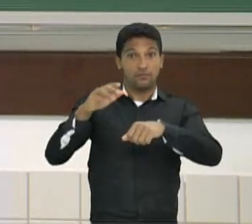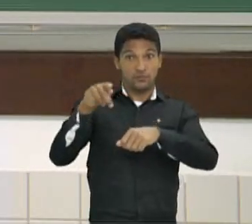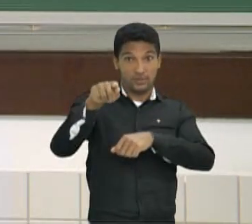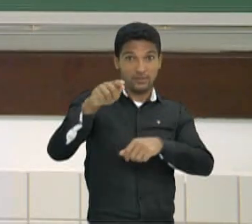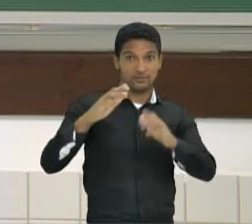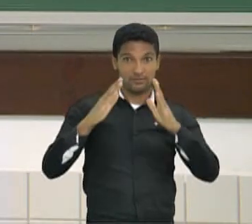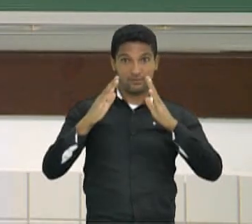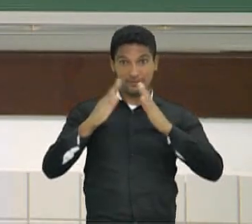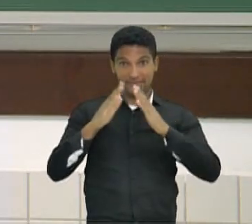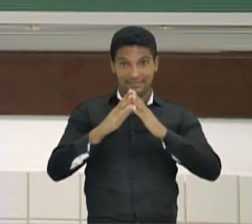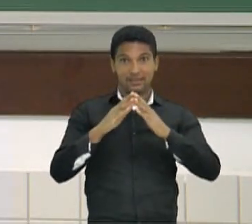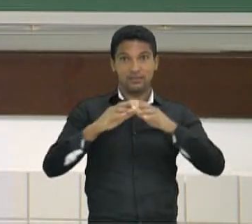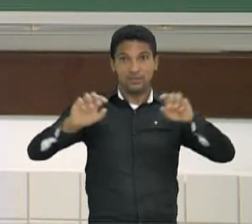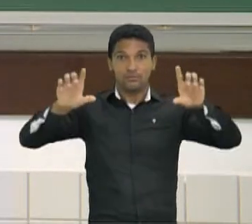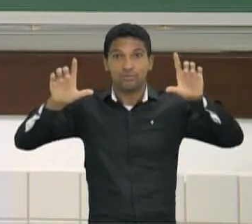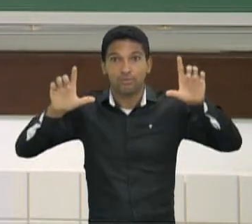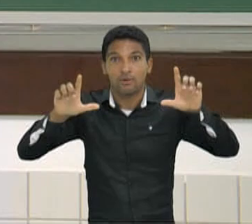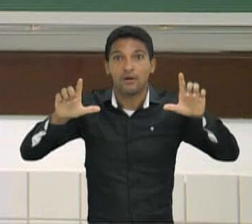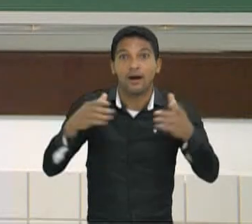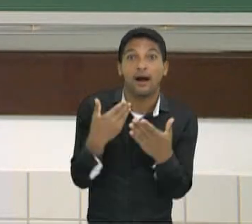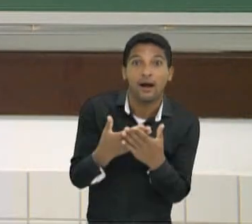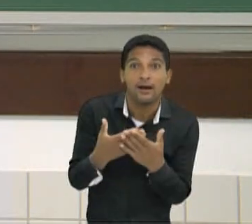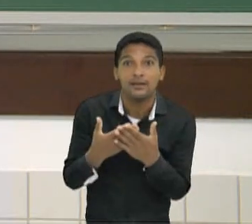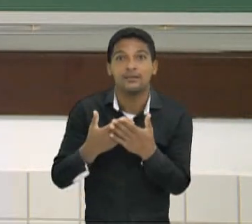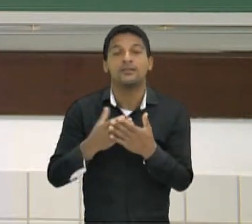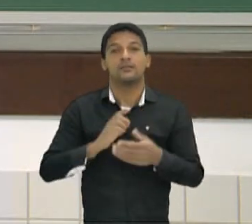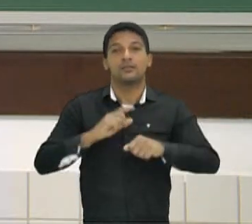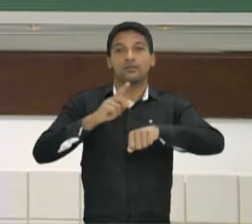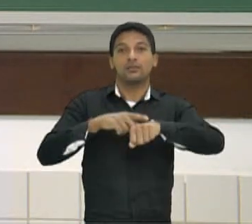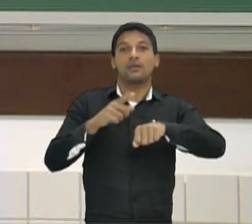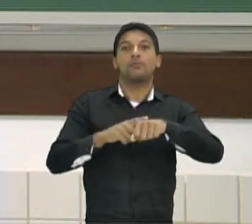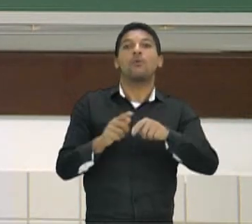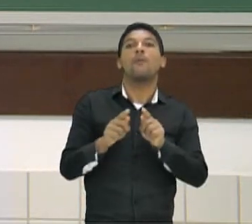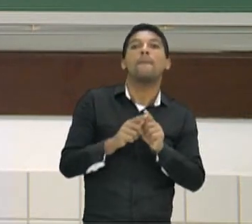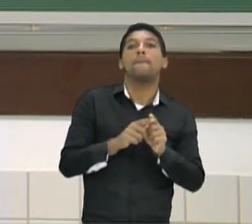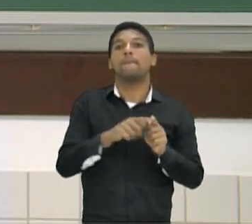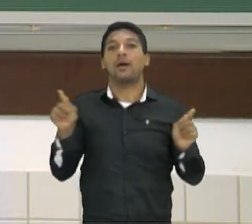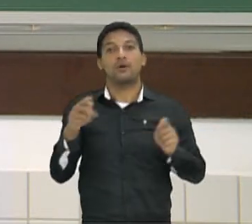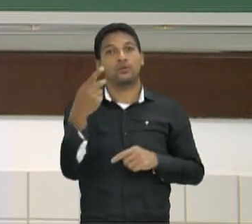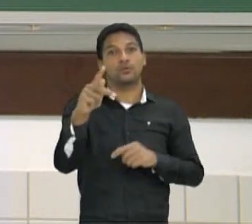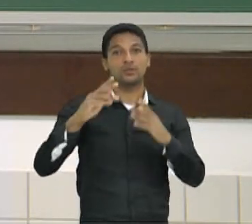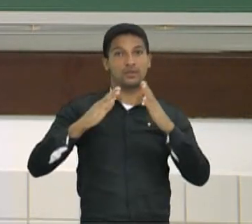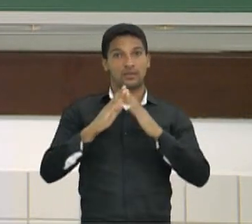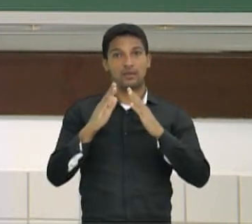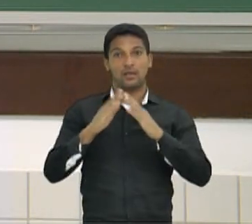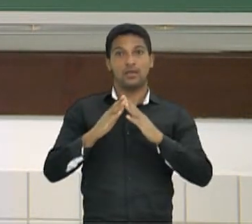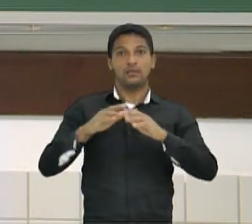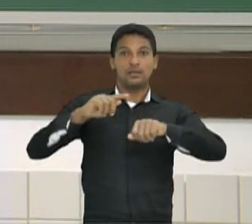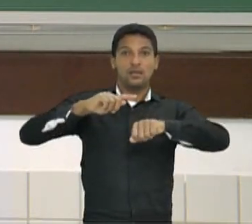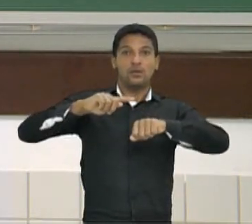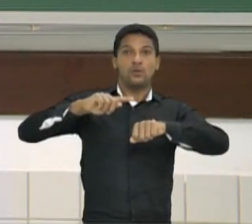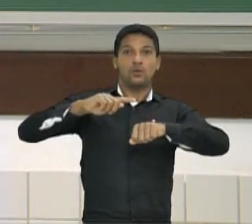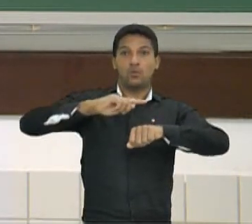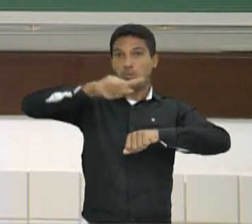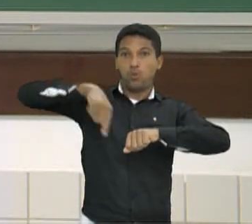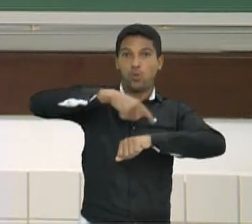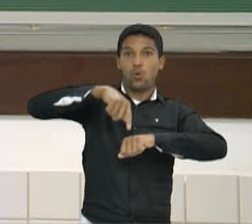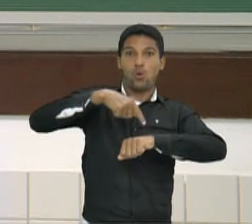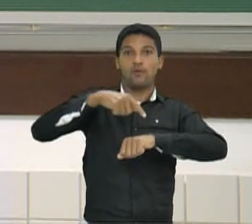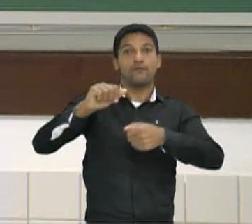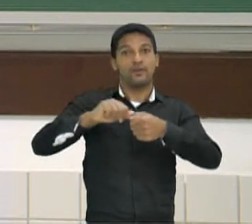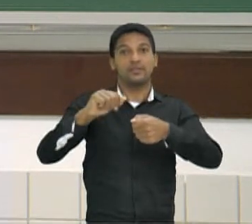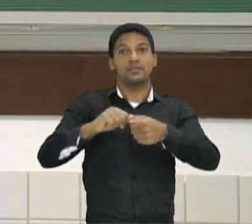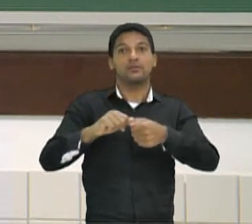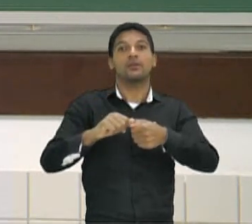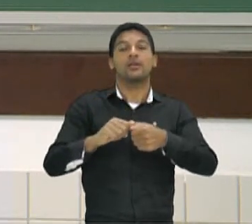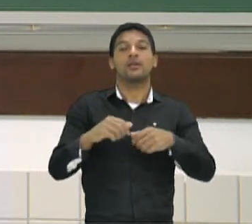agora, os tempos das aulas diminuíram, né? Então você vai ter um tempo maior para fazer outras atividades. Então aqueles alongamentos que nós fazíamos, eu convido vocês a